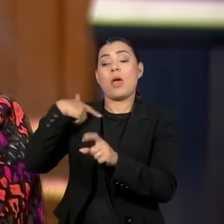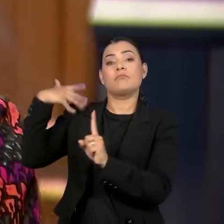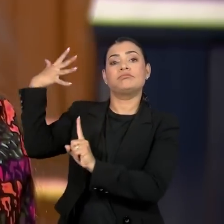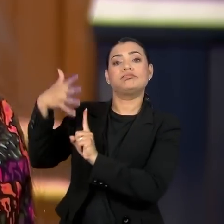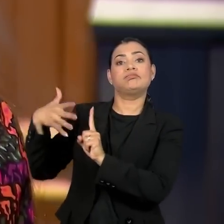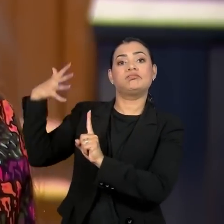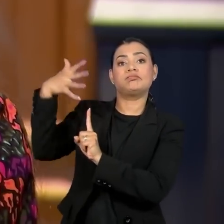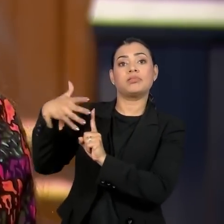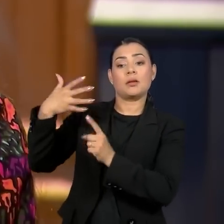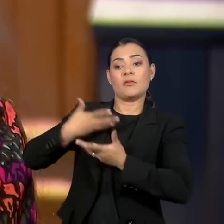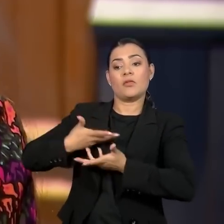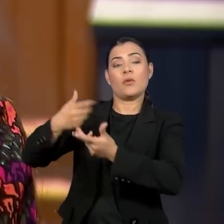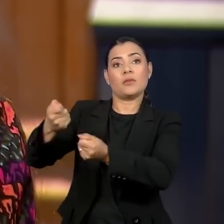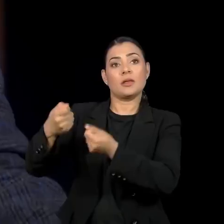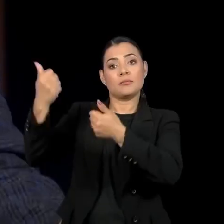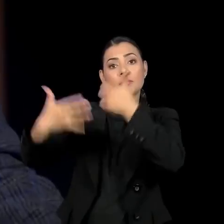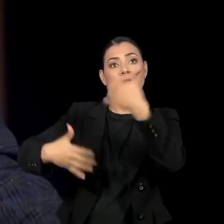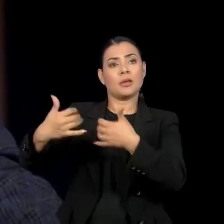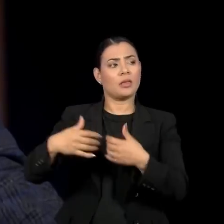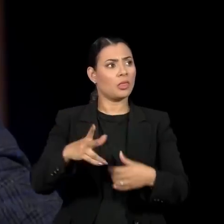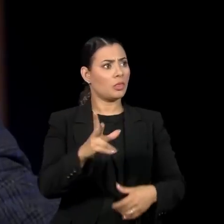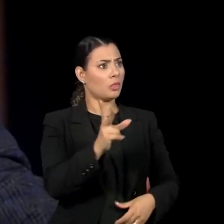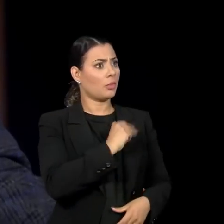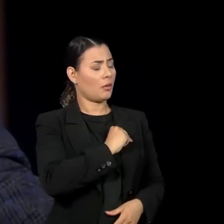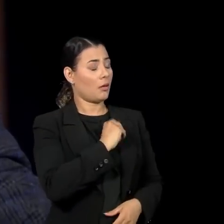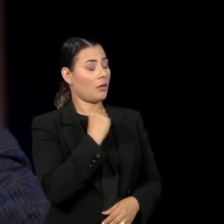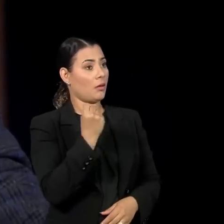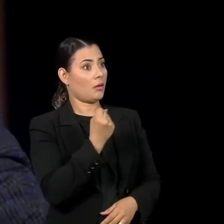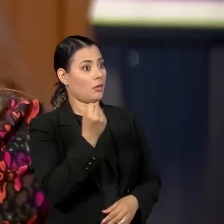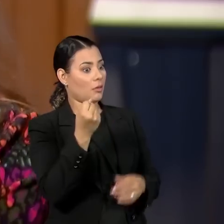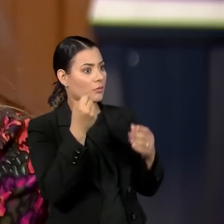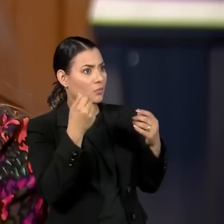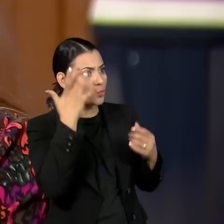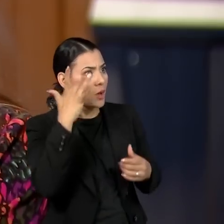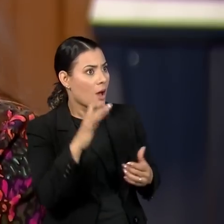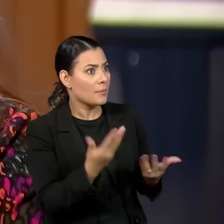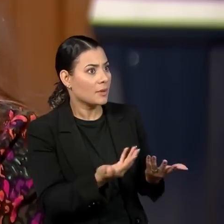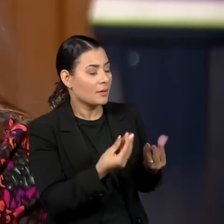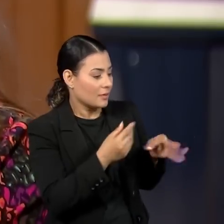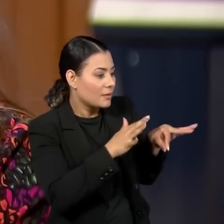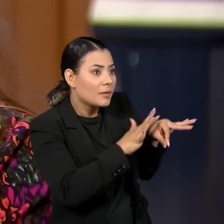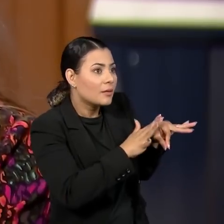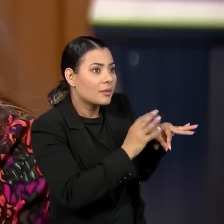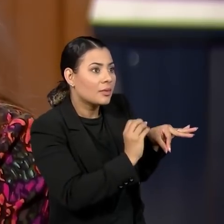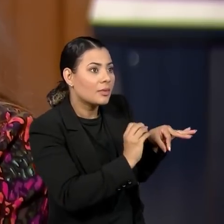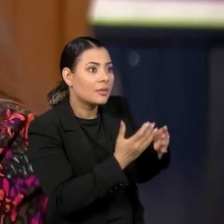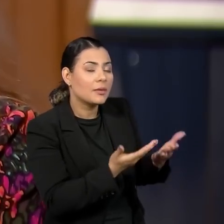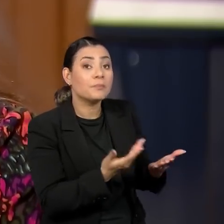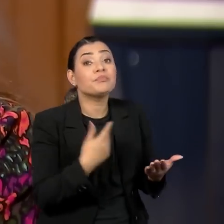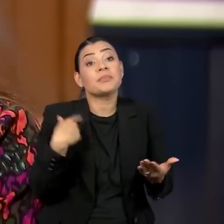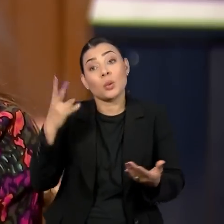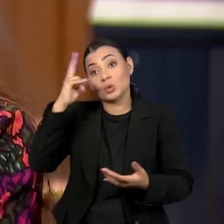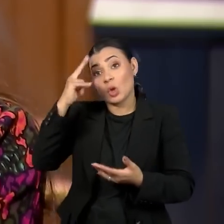palestrar. Deus, mas aí a coisa é muito mais grave, né? Porque, olha só, Taz, se a gente vai olhar